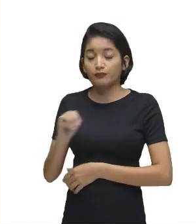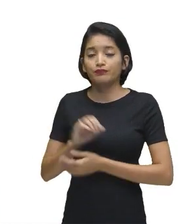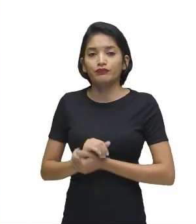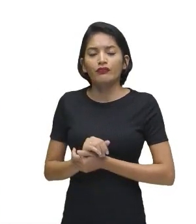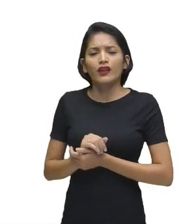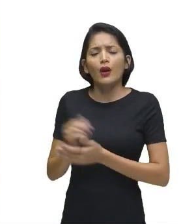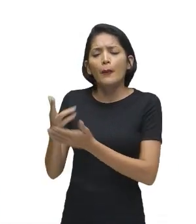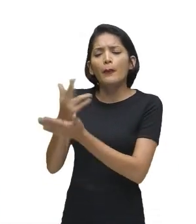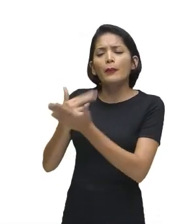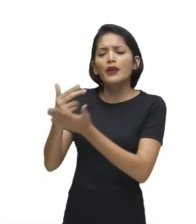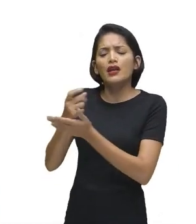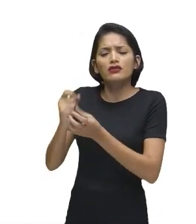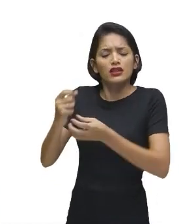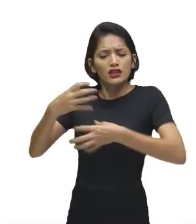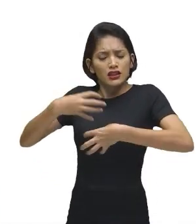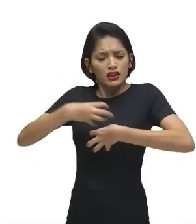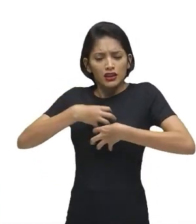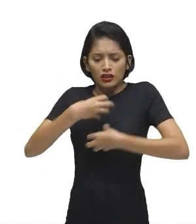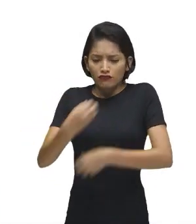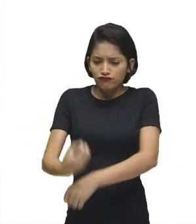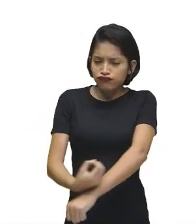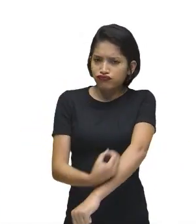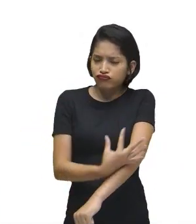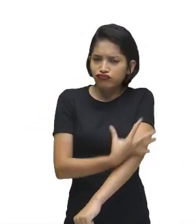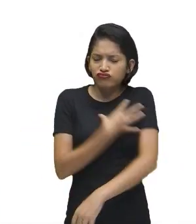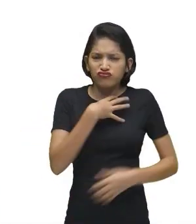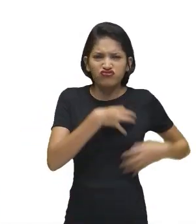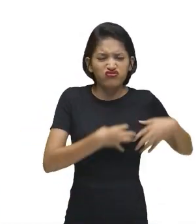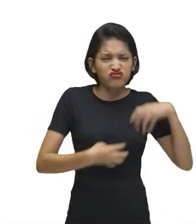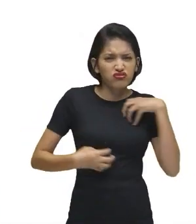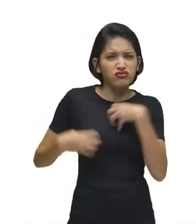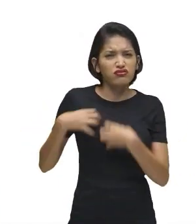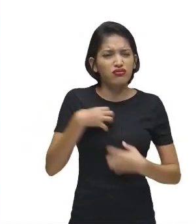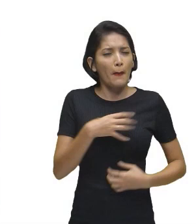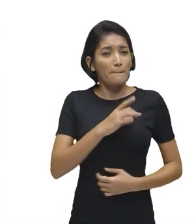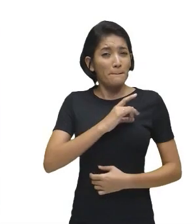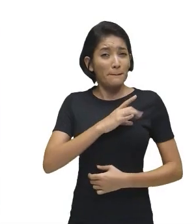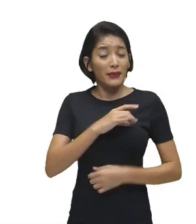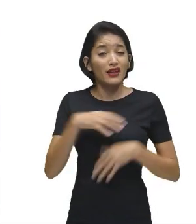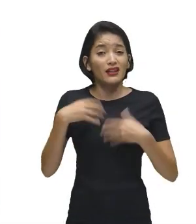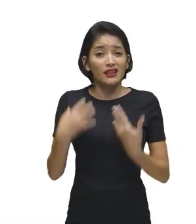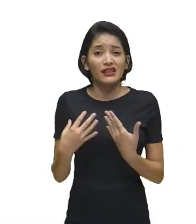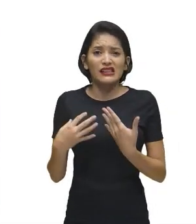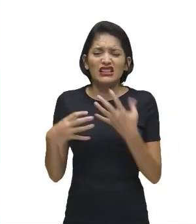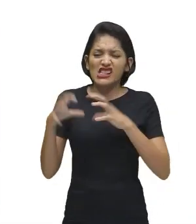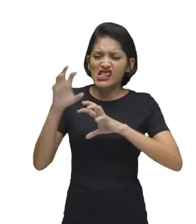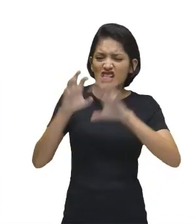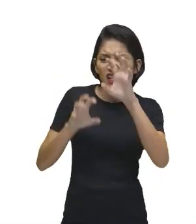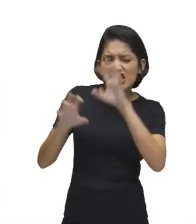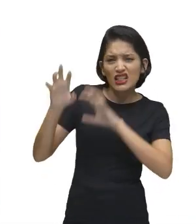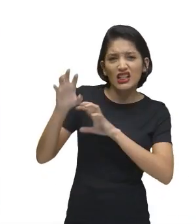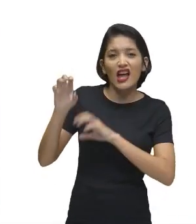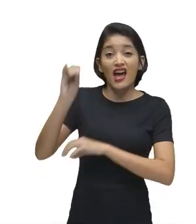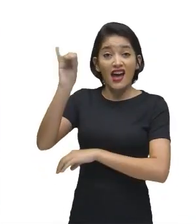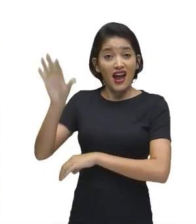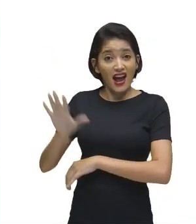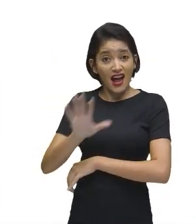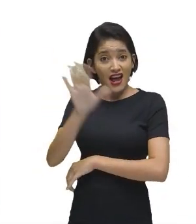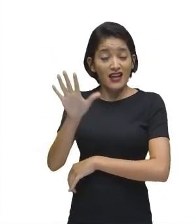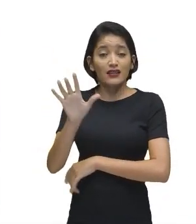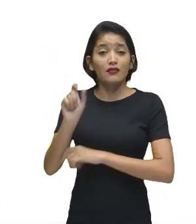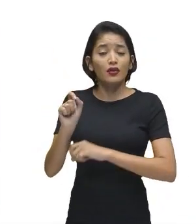vinha dentro deles, as emoções, a angústia, o medo. Então ele deformava as imagens para quê?